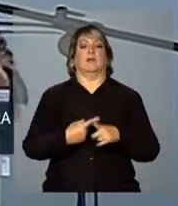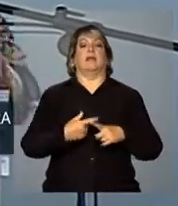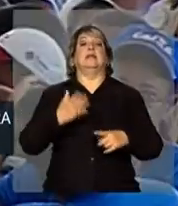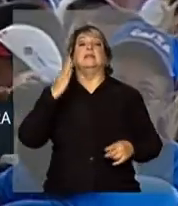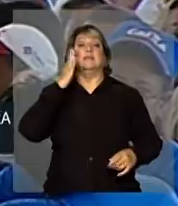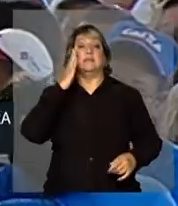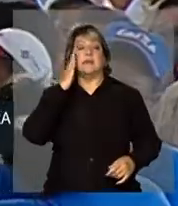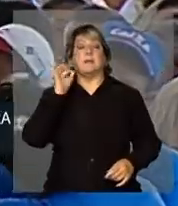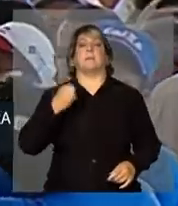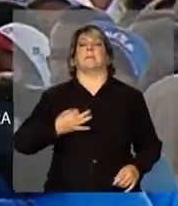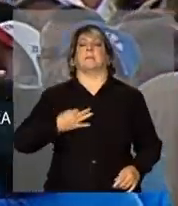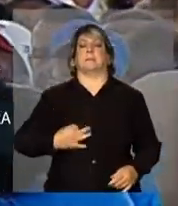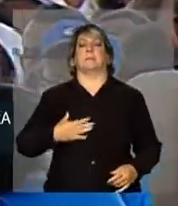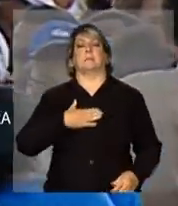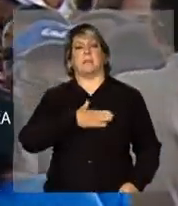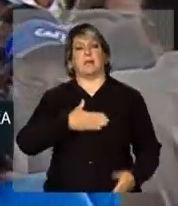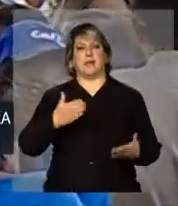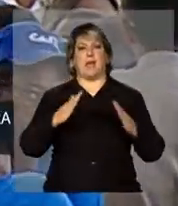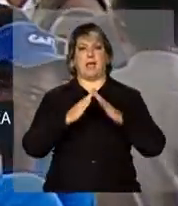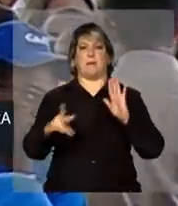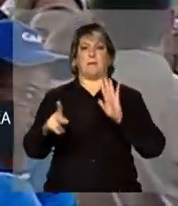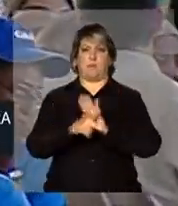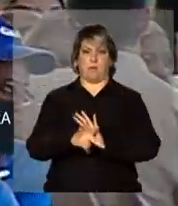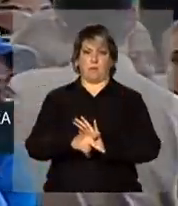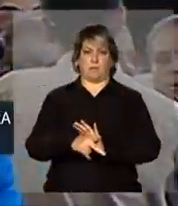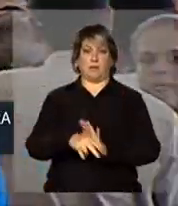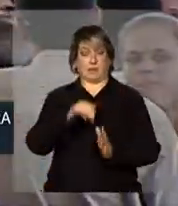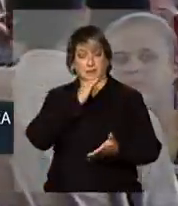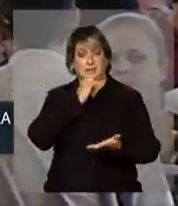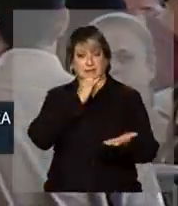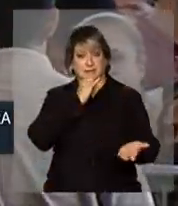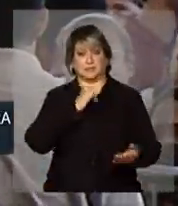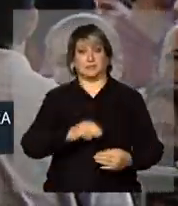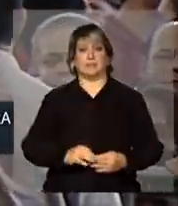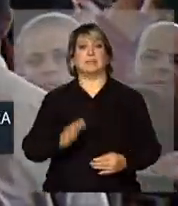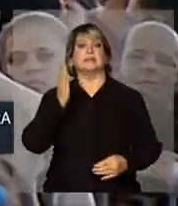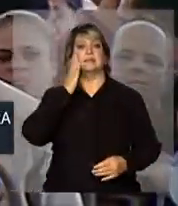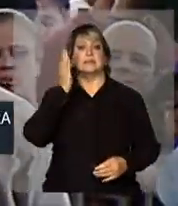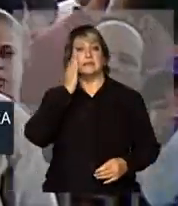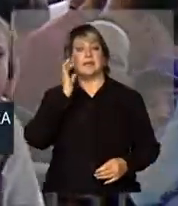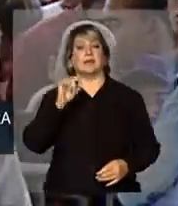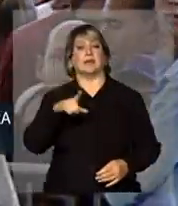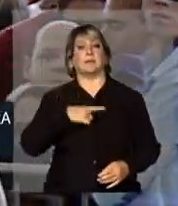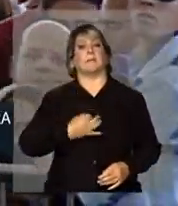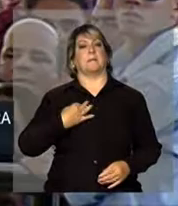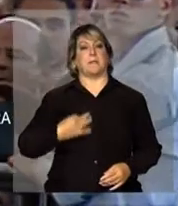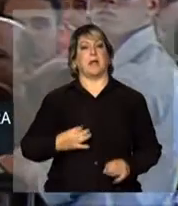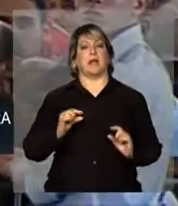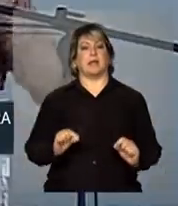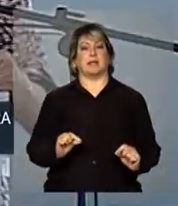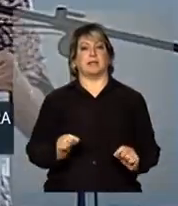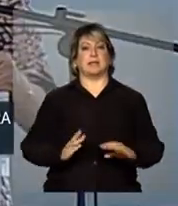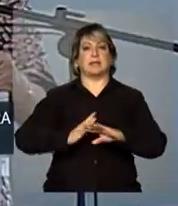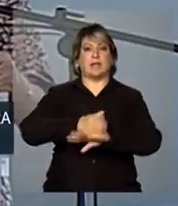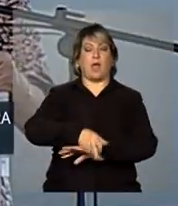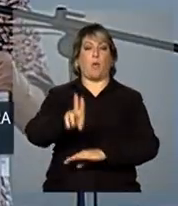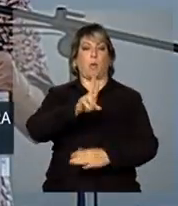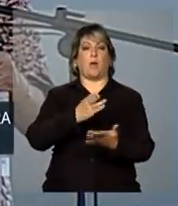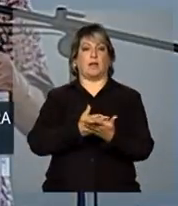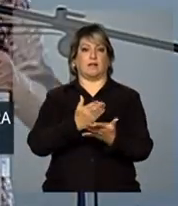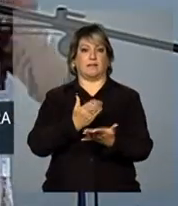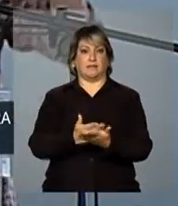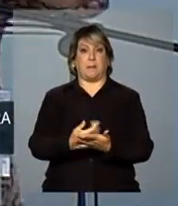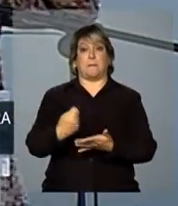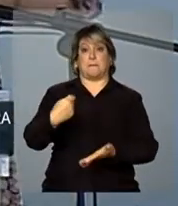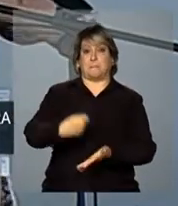sabe que merece a casa própria, por exemplo, que sabe que merece entrar numa universidade